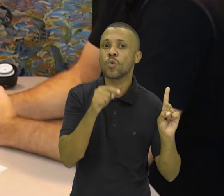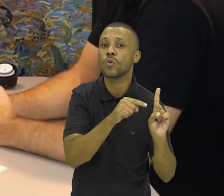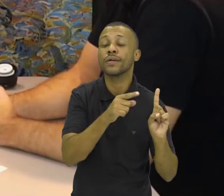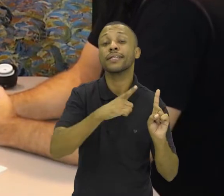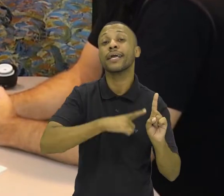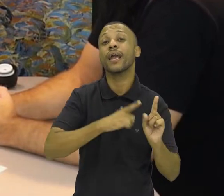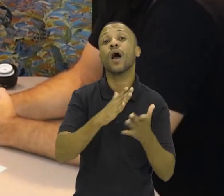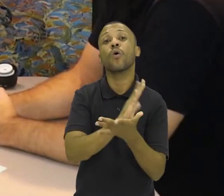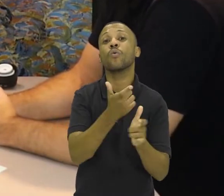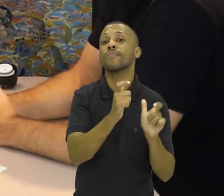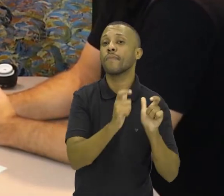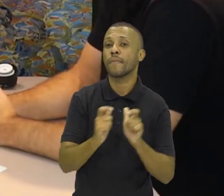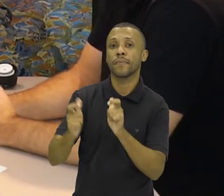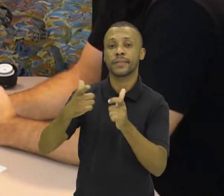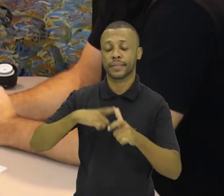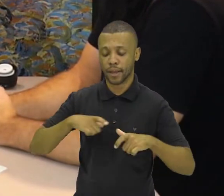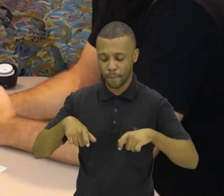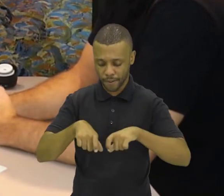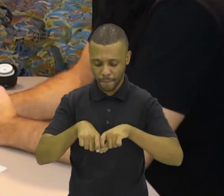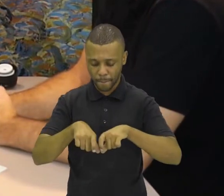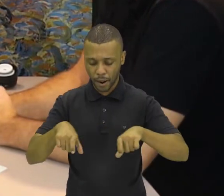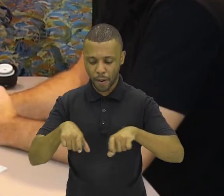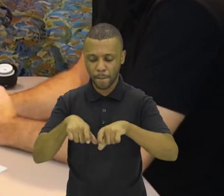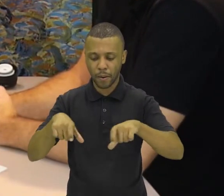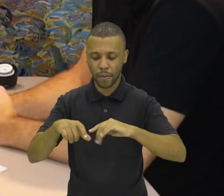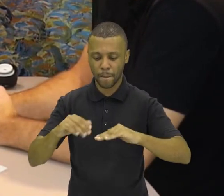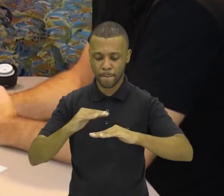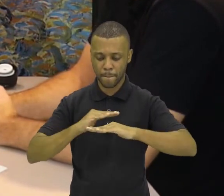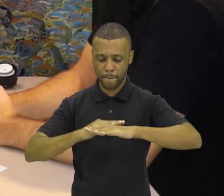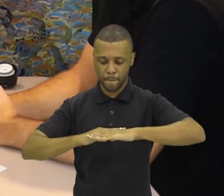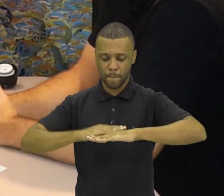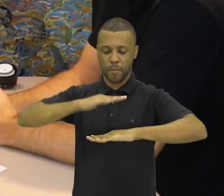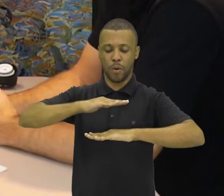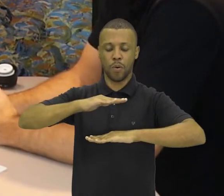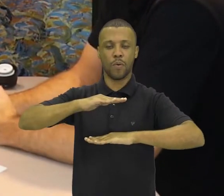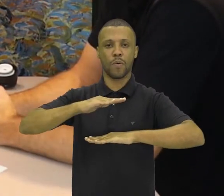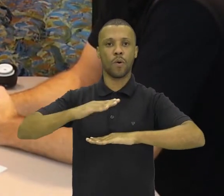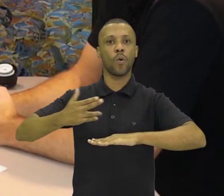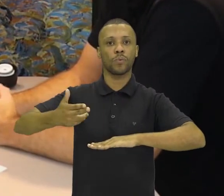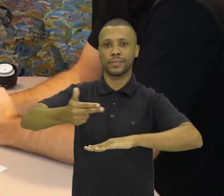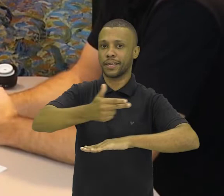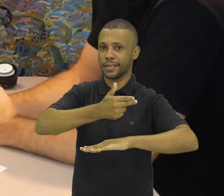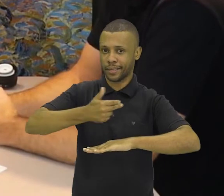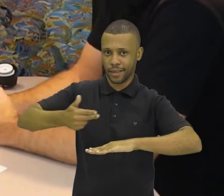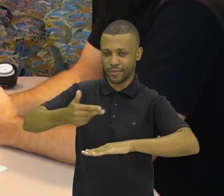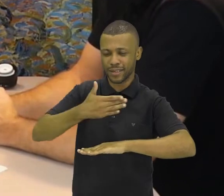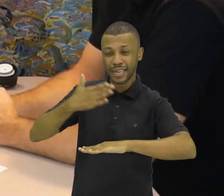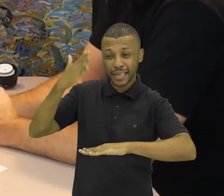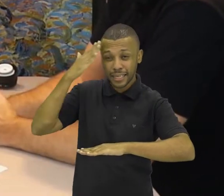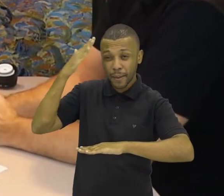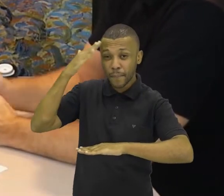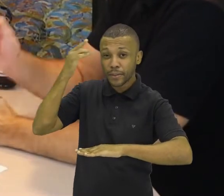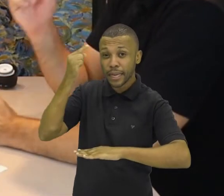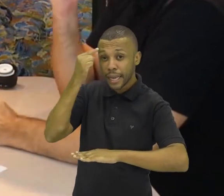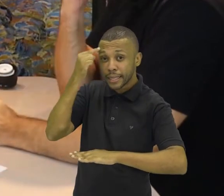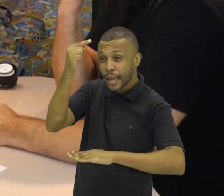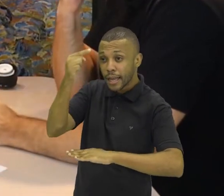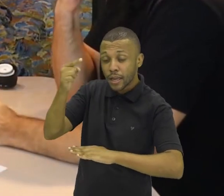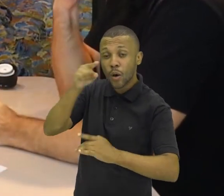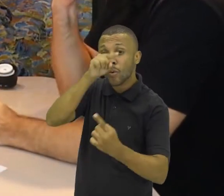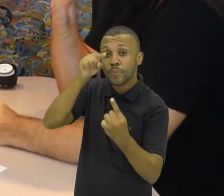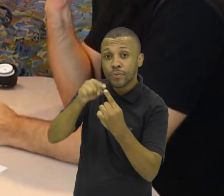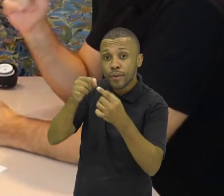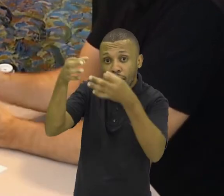muitos lugares não tem nem sinal de trânsito, né? Você tem a faixa elevada ali, você botou o pé, o carro tem que parar. Gente, vocês veem que isso aqui é tudo polêmica, tá?